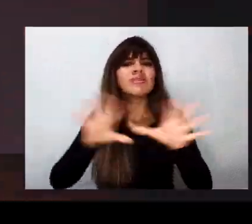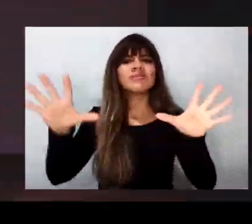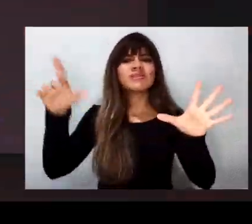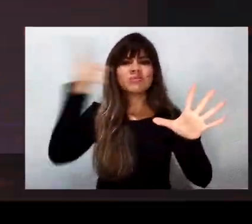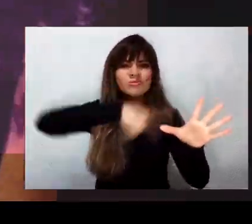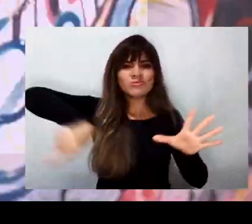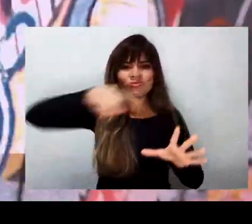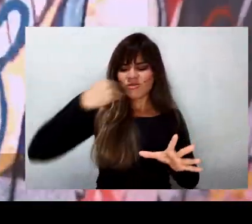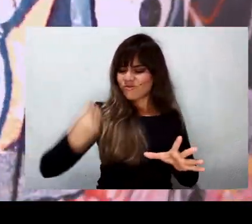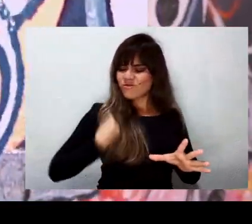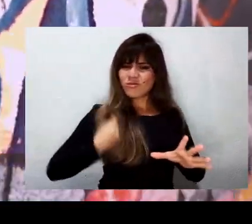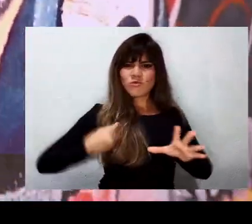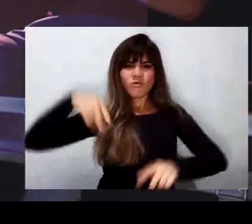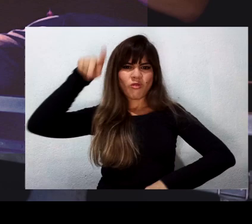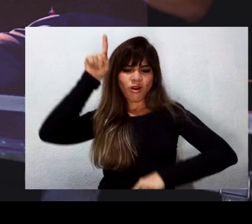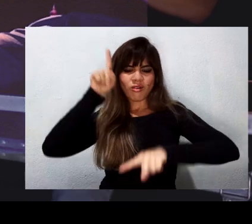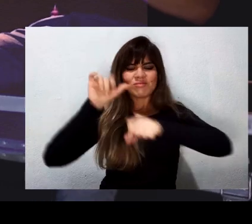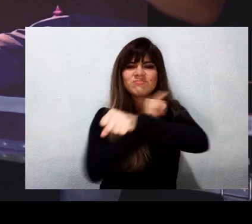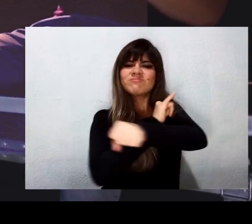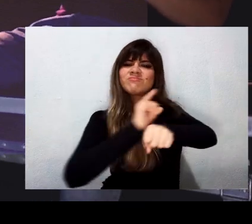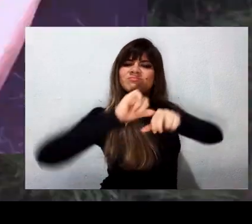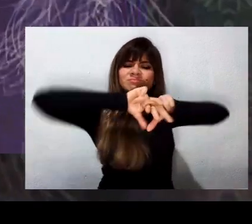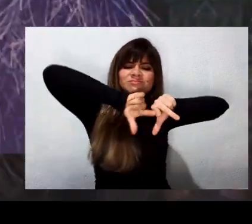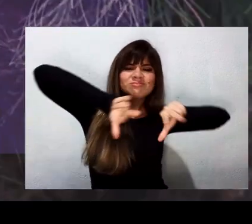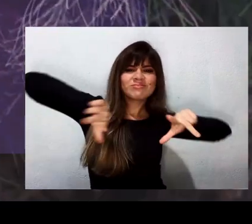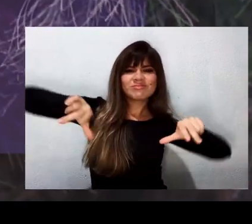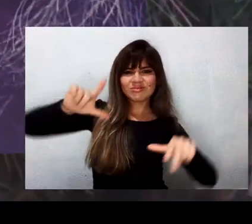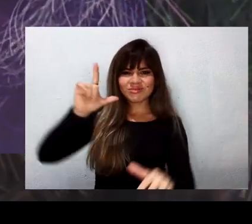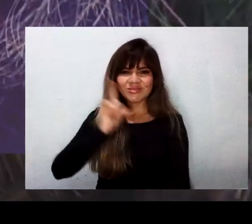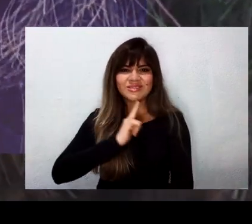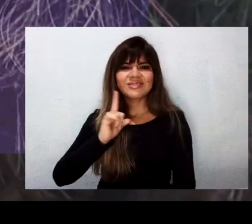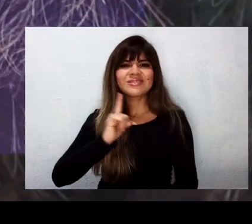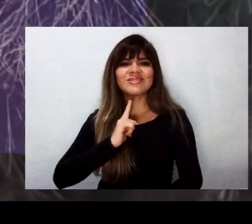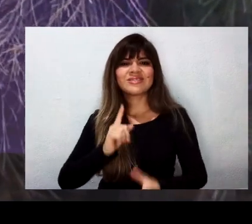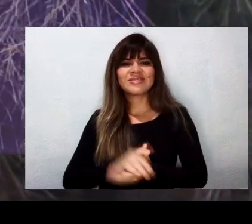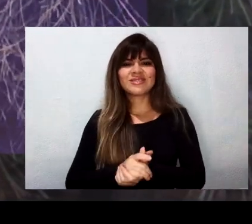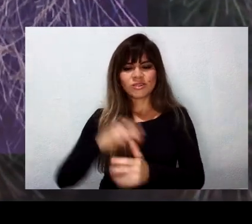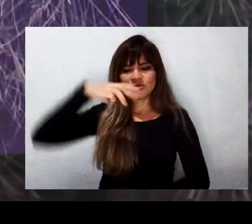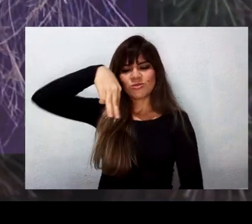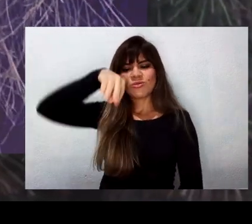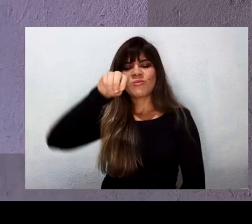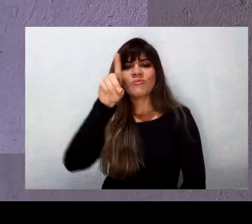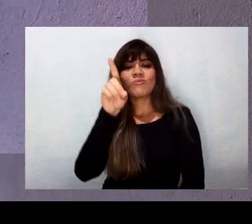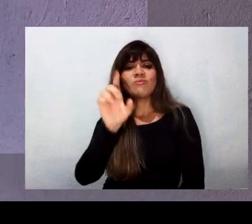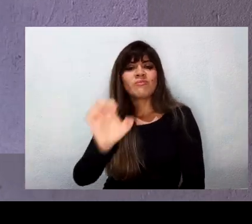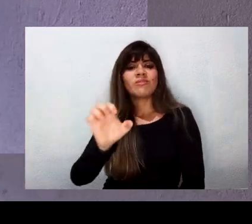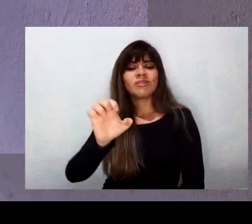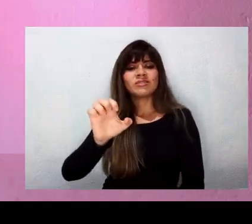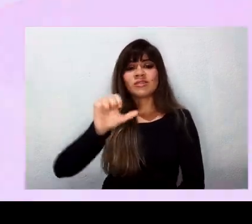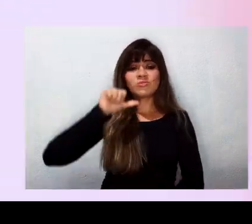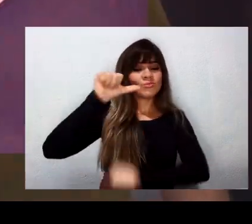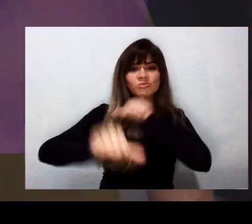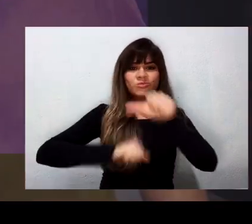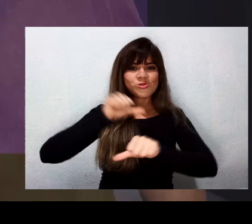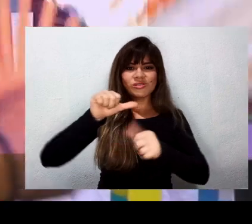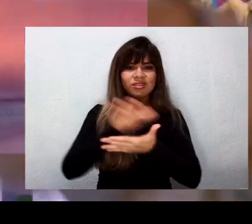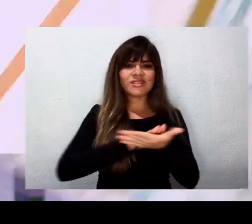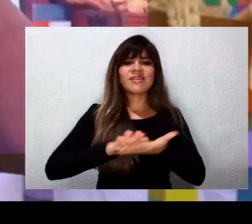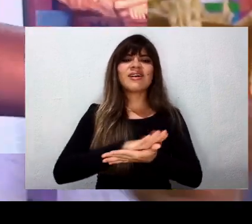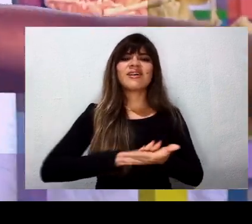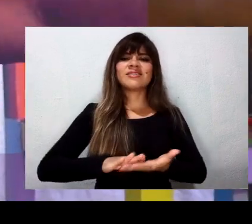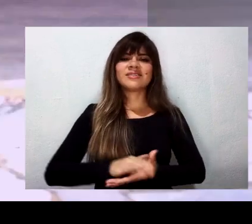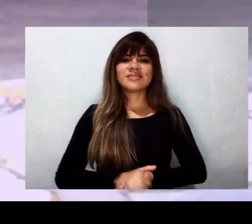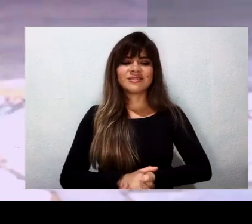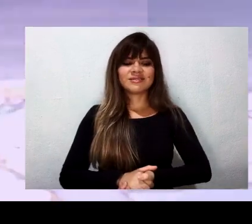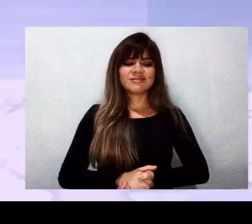José de Alencar. O título da série surge sobre imagens de artistas durante suas performances e entrevistas. Nosso mote,